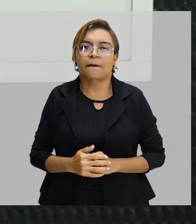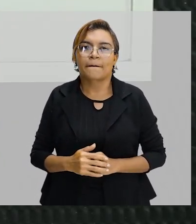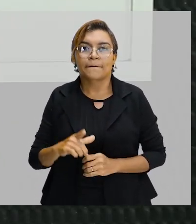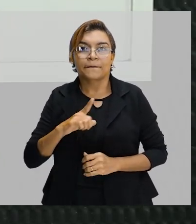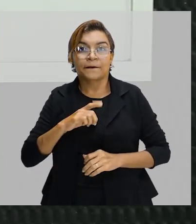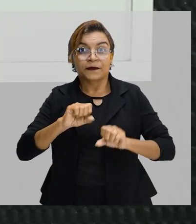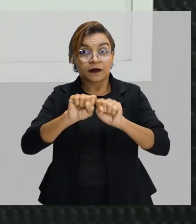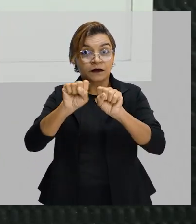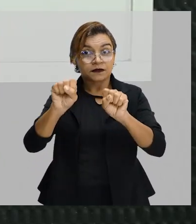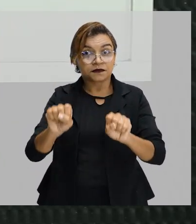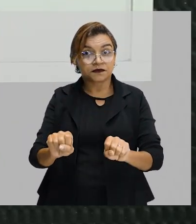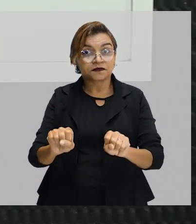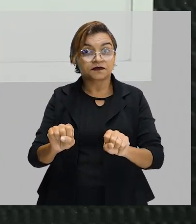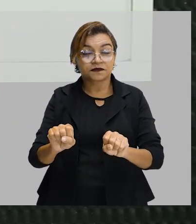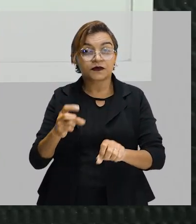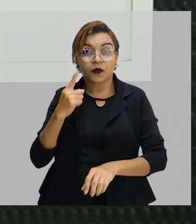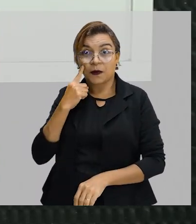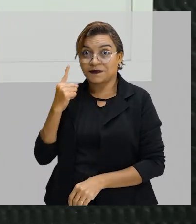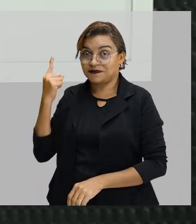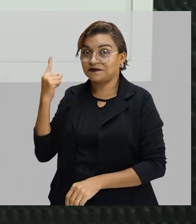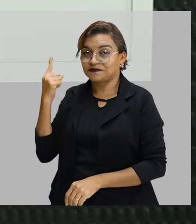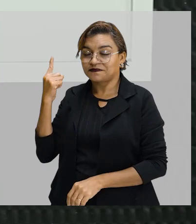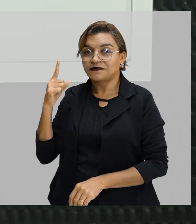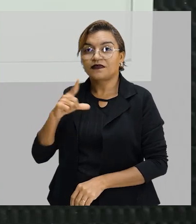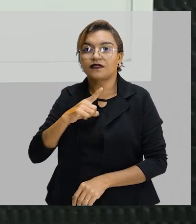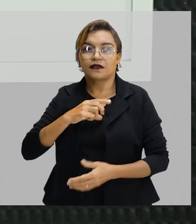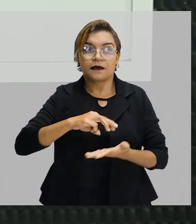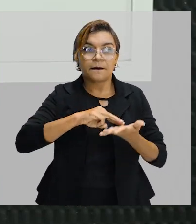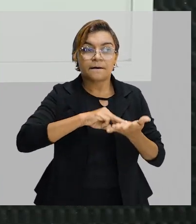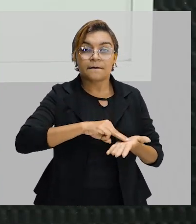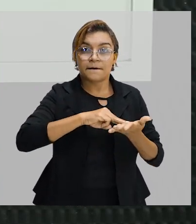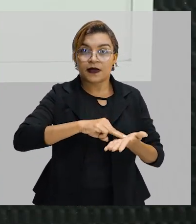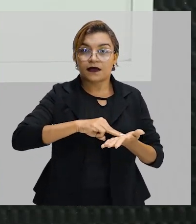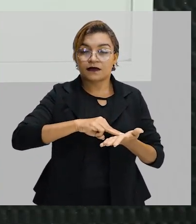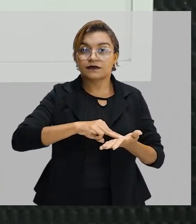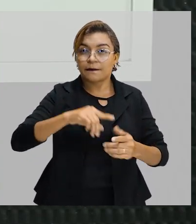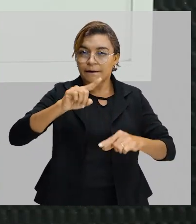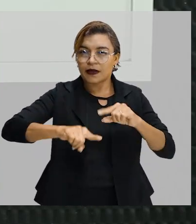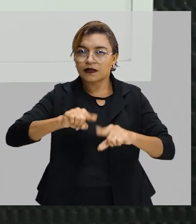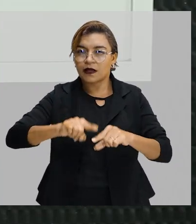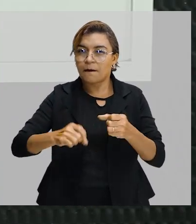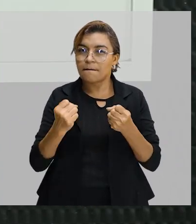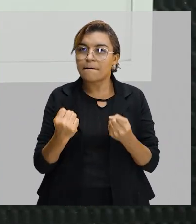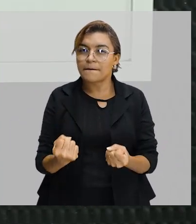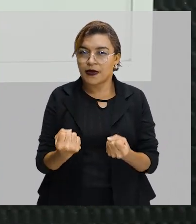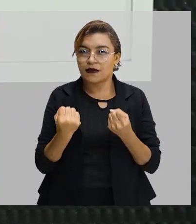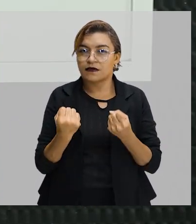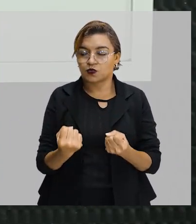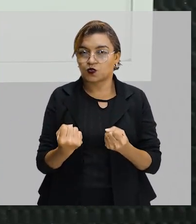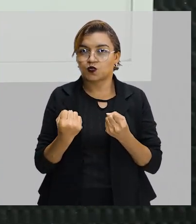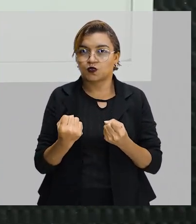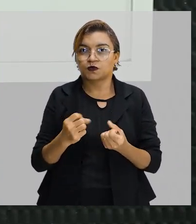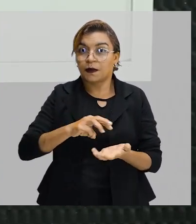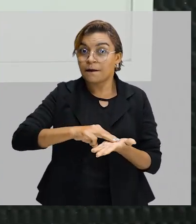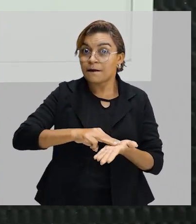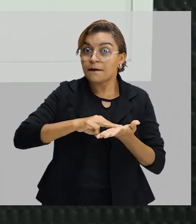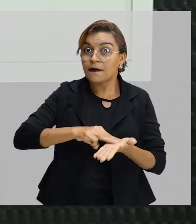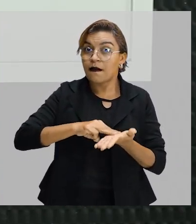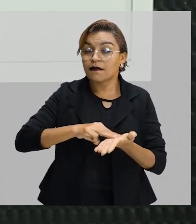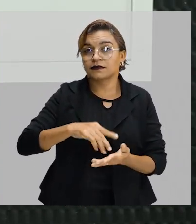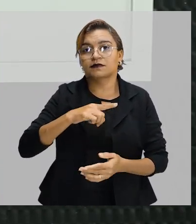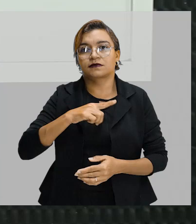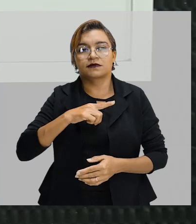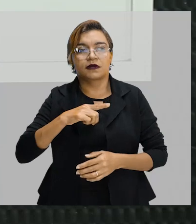sistema, nosso sistemazinho. Então tem a massa aqui embaixo, tá ok? Esta massa, percebo